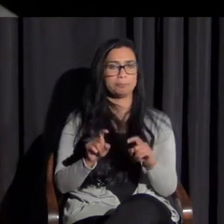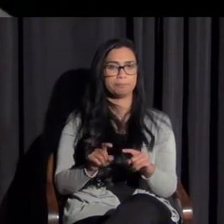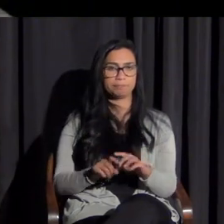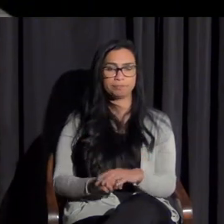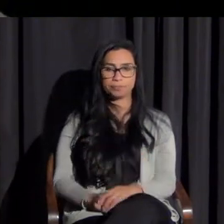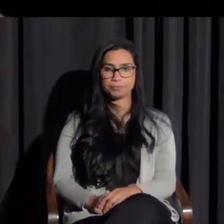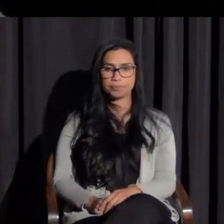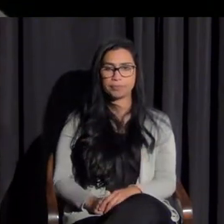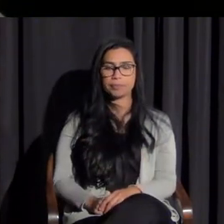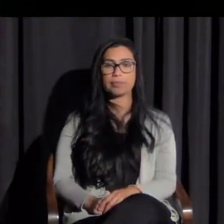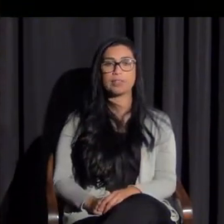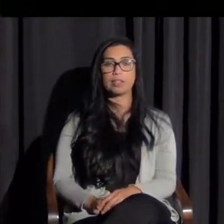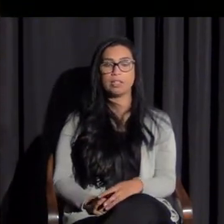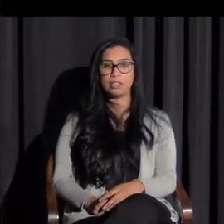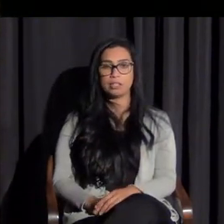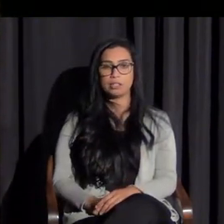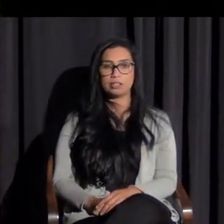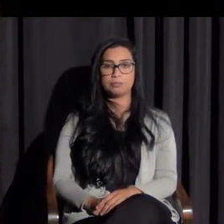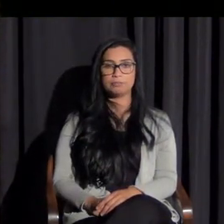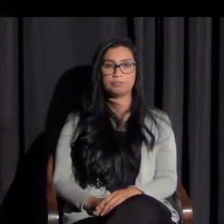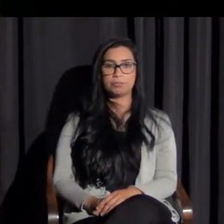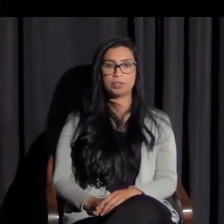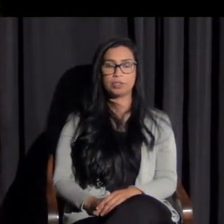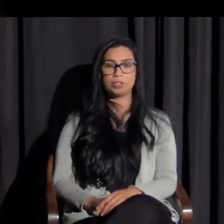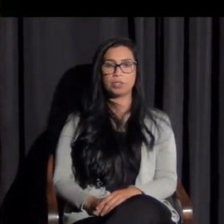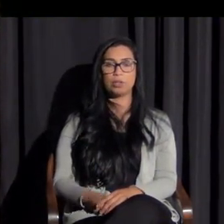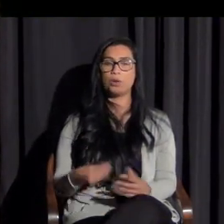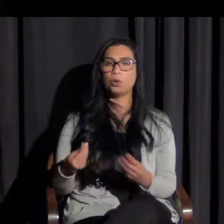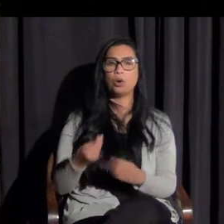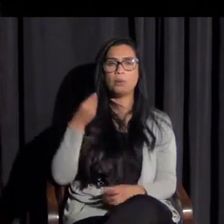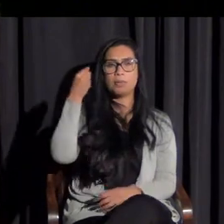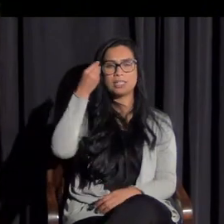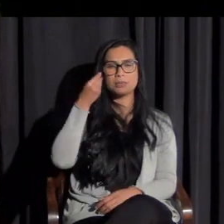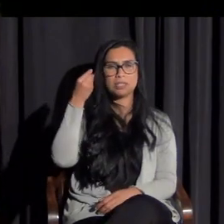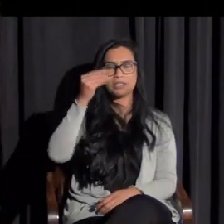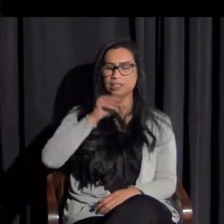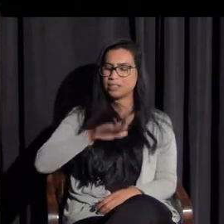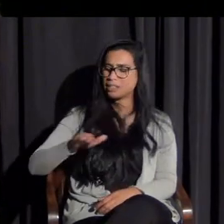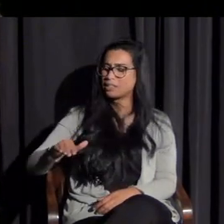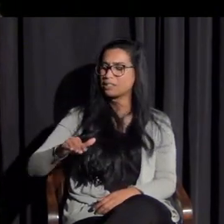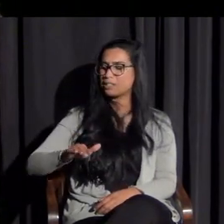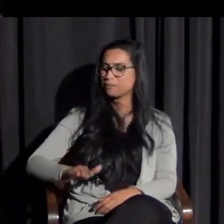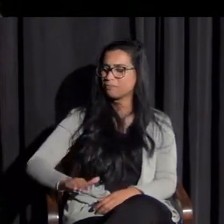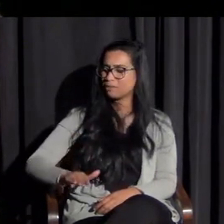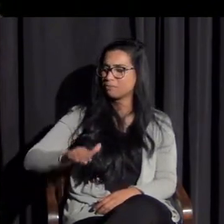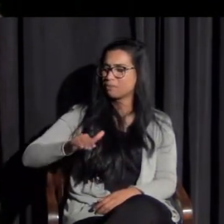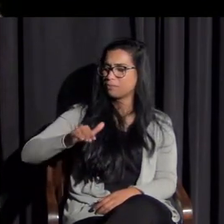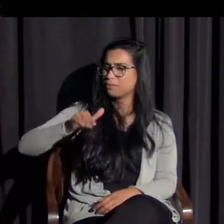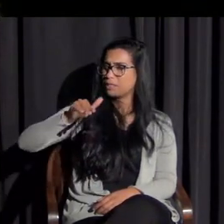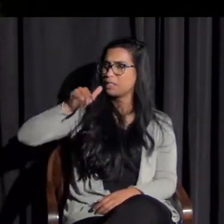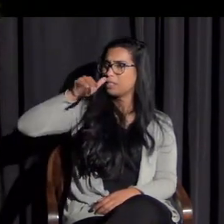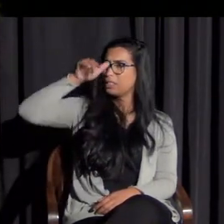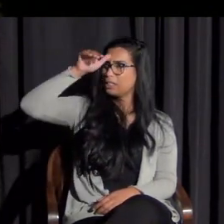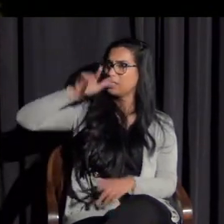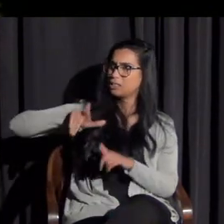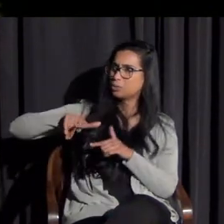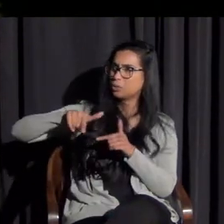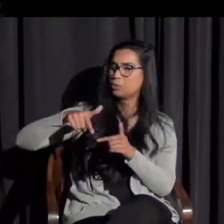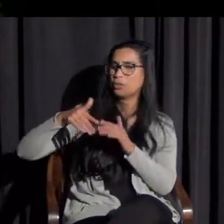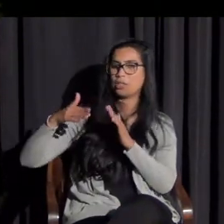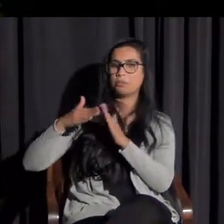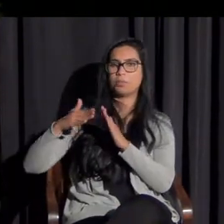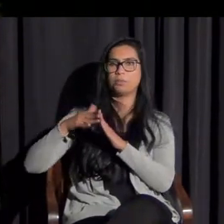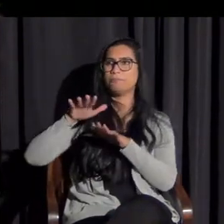O que é ser criança que nasce e cresce em um contexto de luta por moradia no interior das ocupações? Né? E